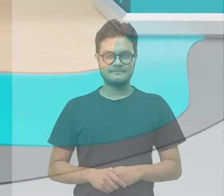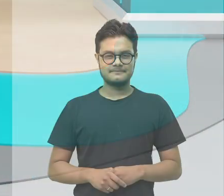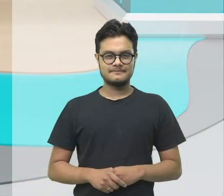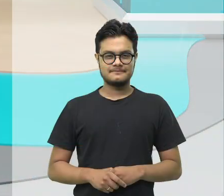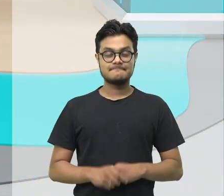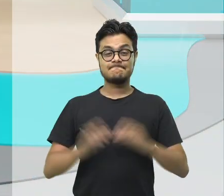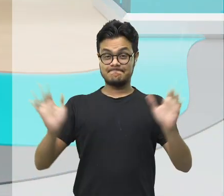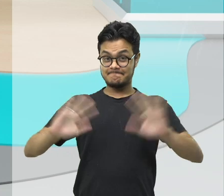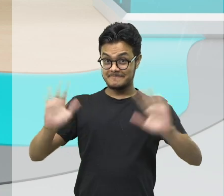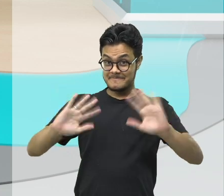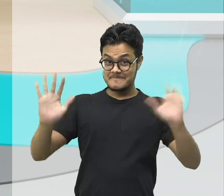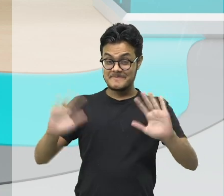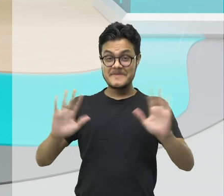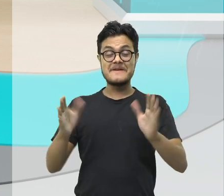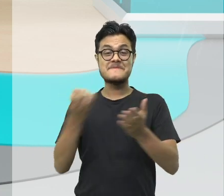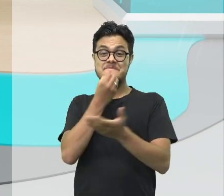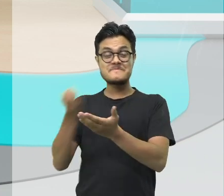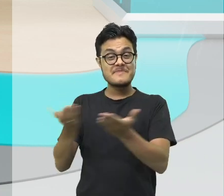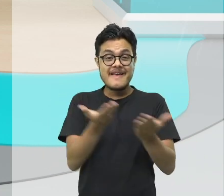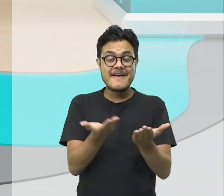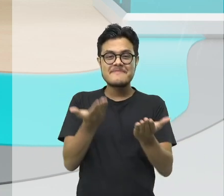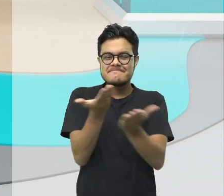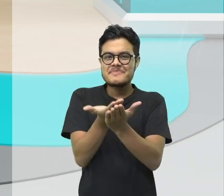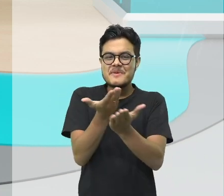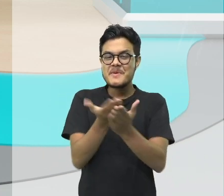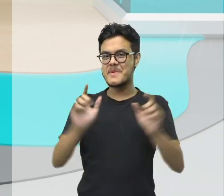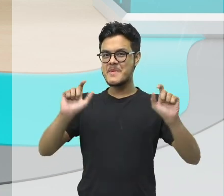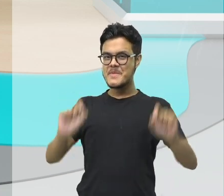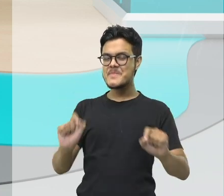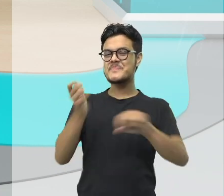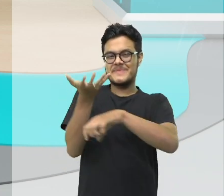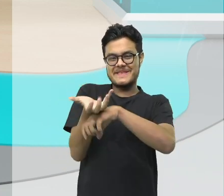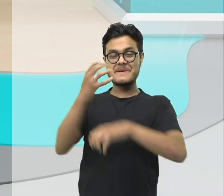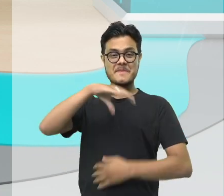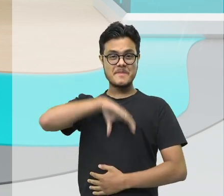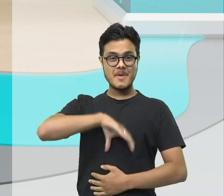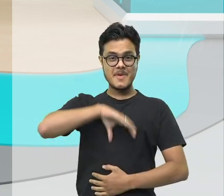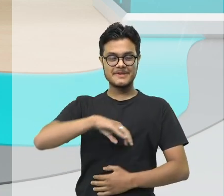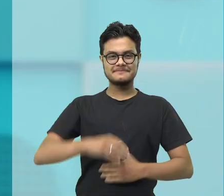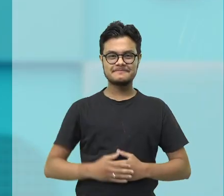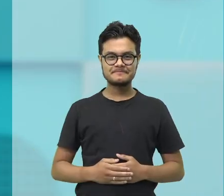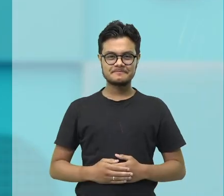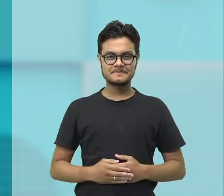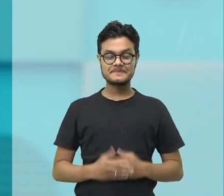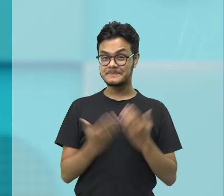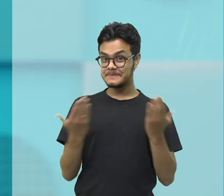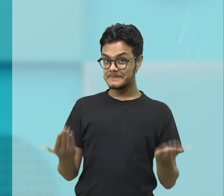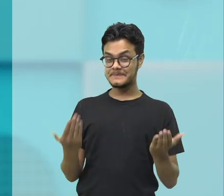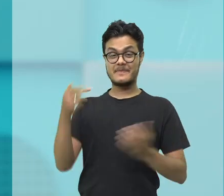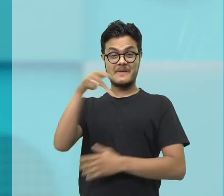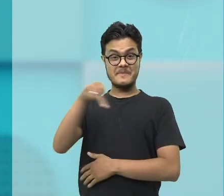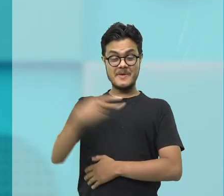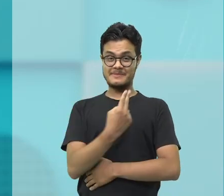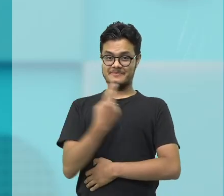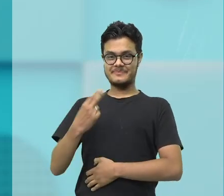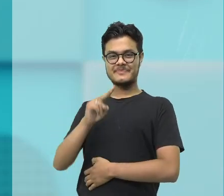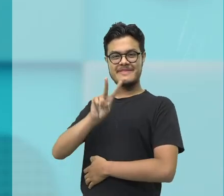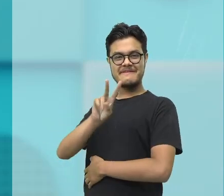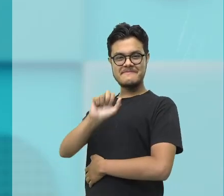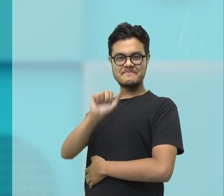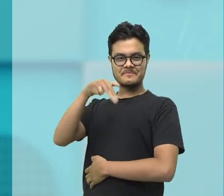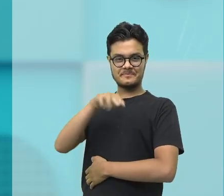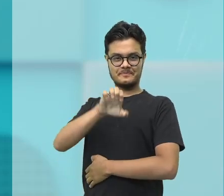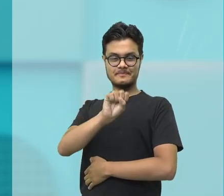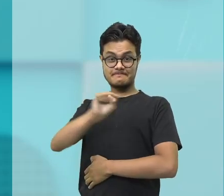Olá, meus queridos! Sejam muito bem-vindos à nossa aula de língua portuguesa. Eu sou a